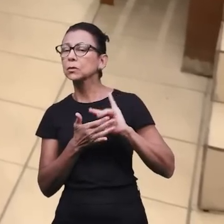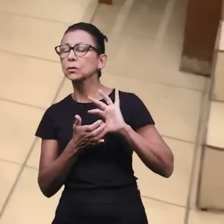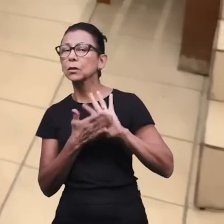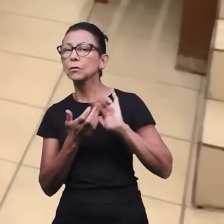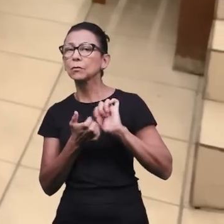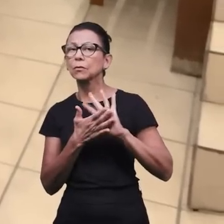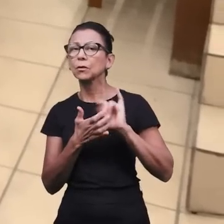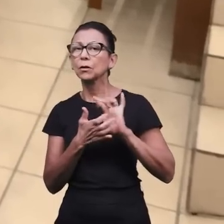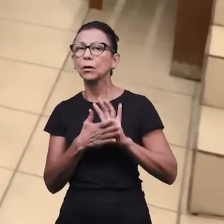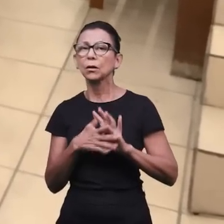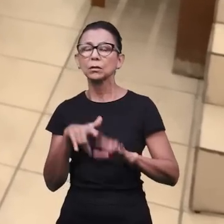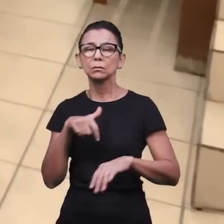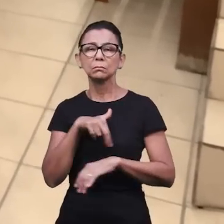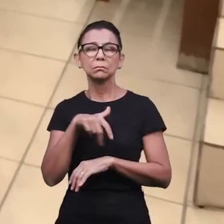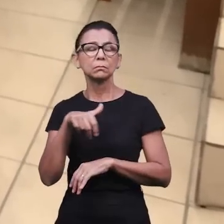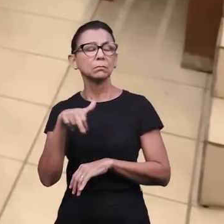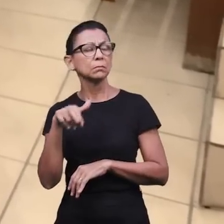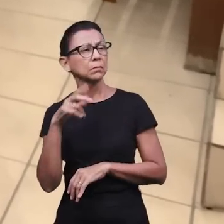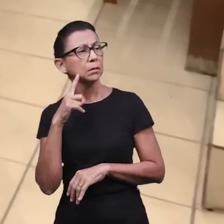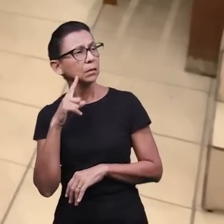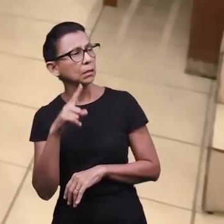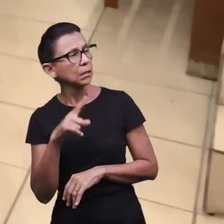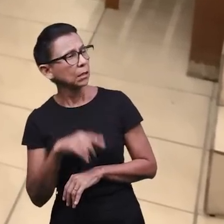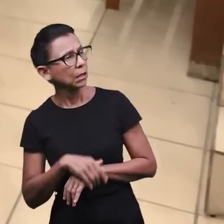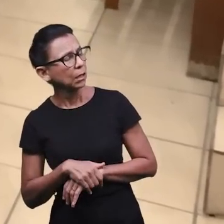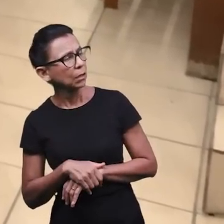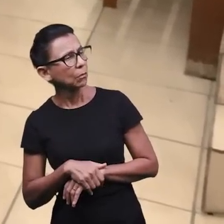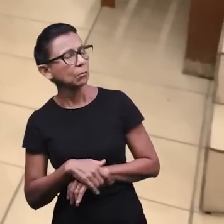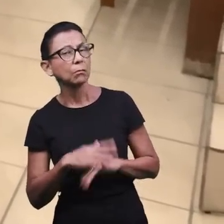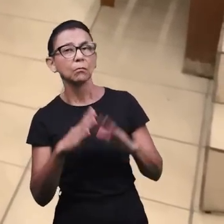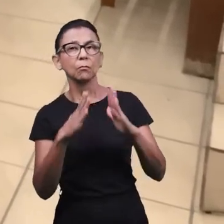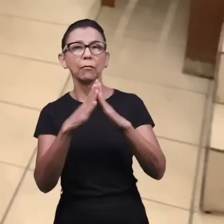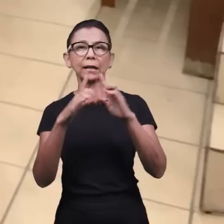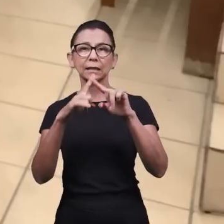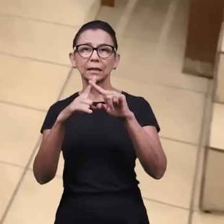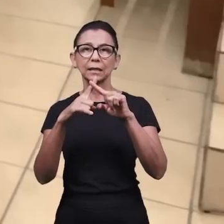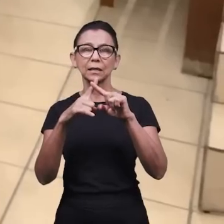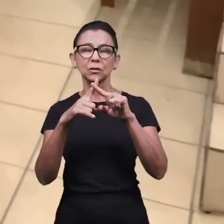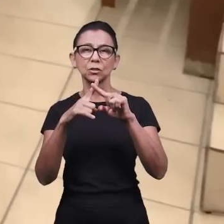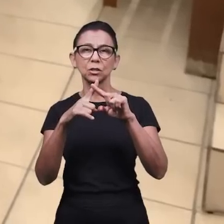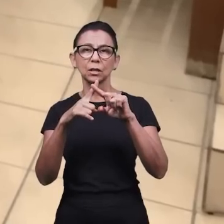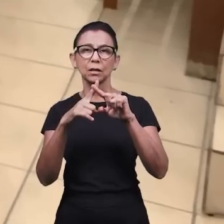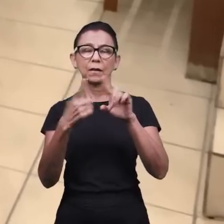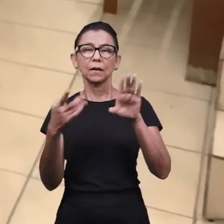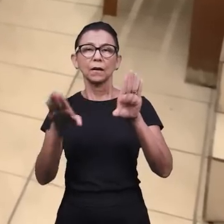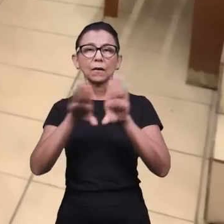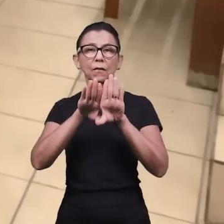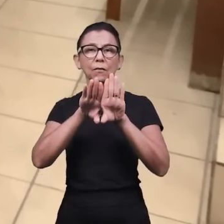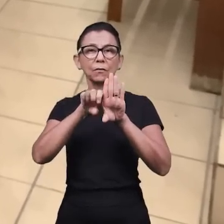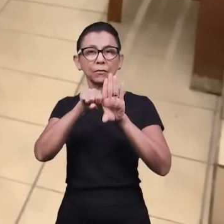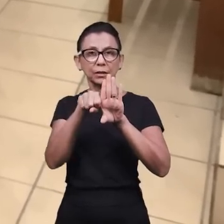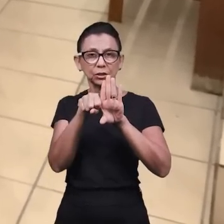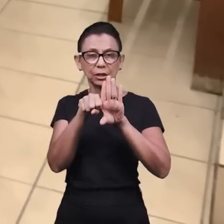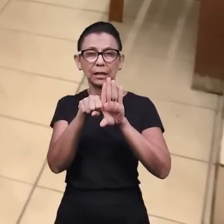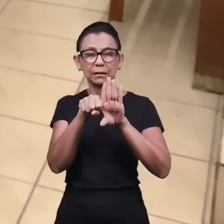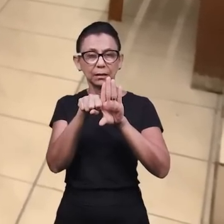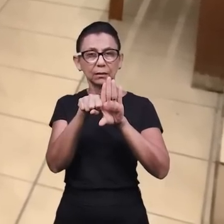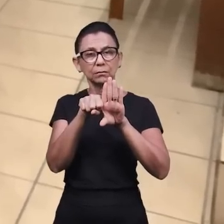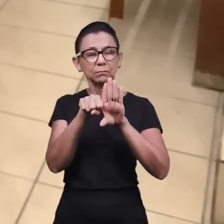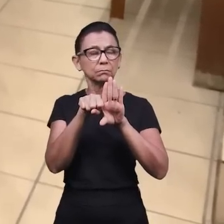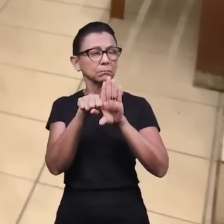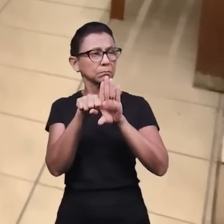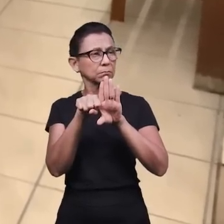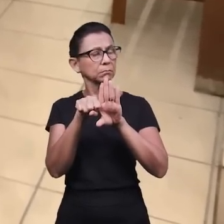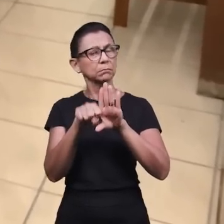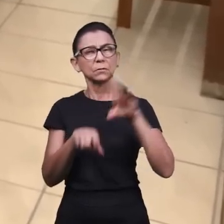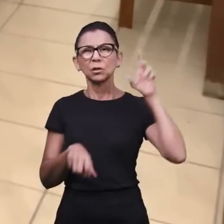em frente e vimos que era uma igreja. A igreja fechada, nós não congregávamos aqui. A igreja estava fechada e